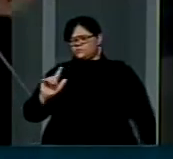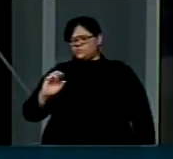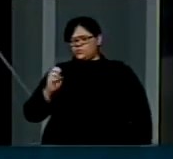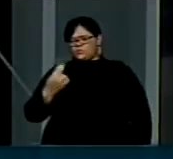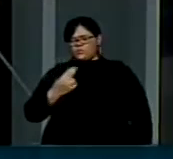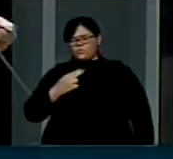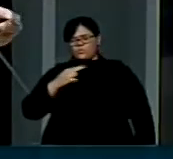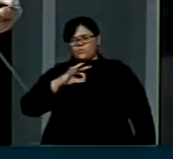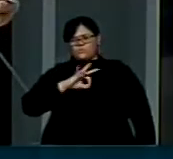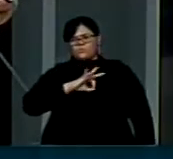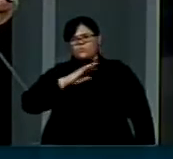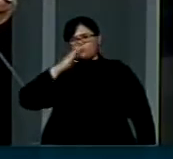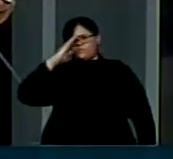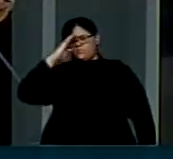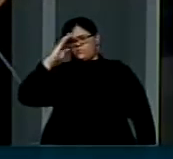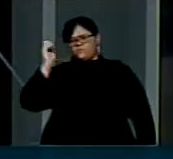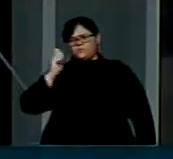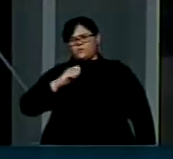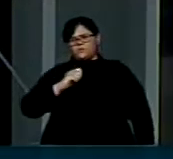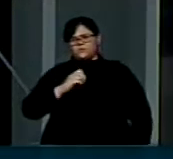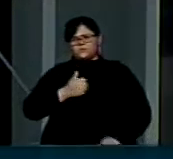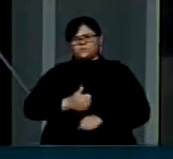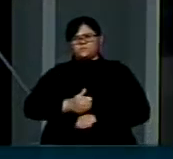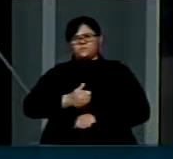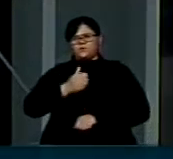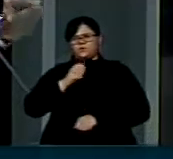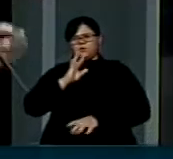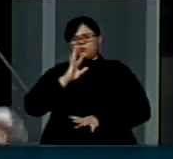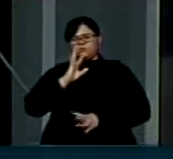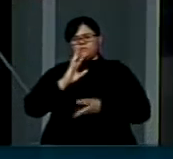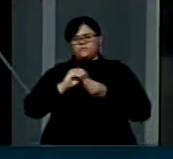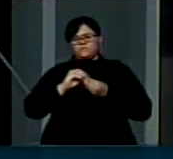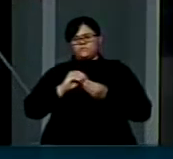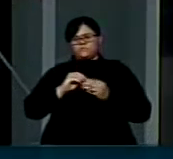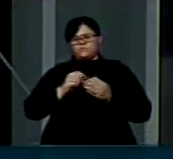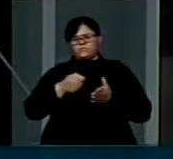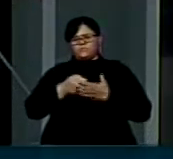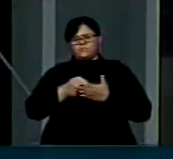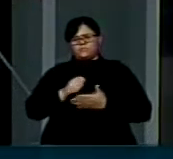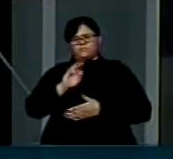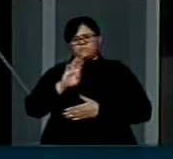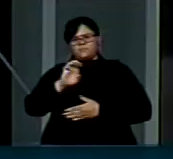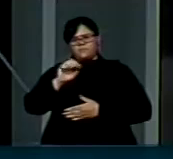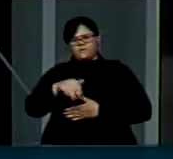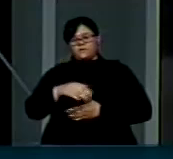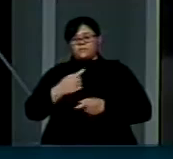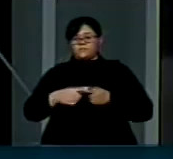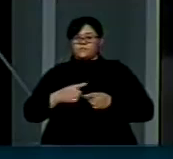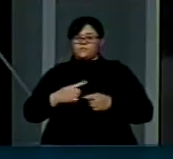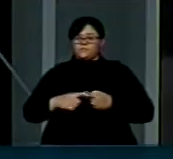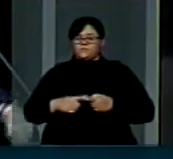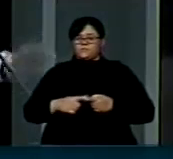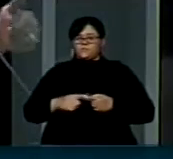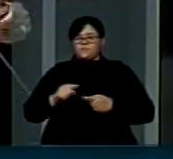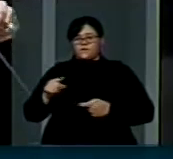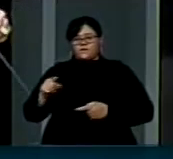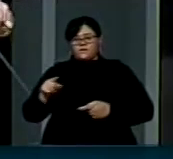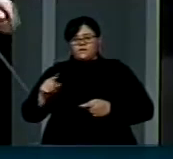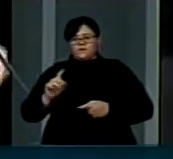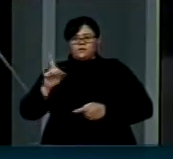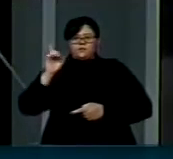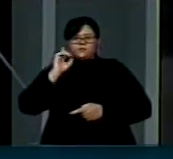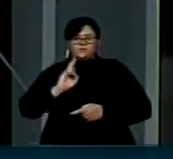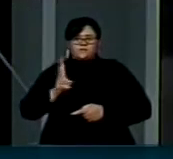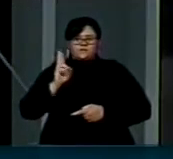possa ser melhor reconhecido, ser bem pago. Afinal de contas, ele a cada